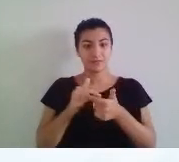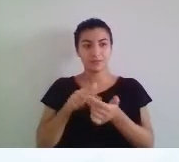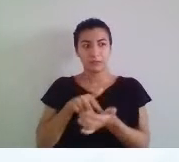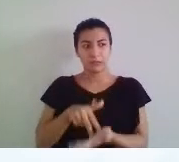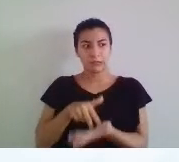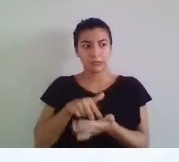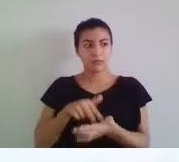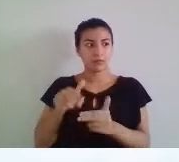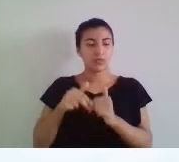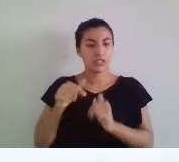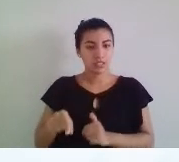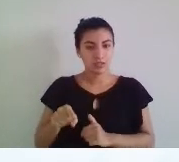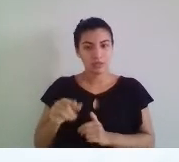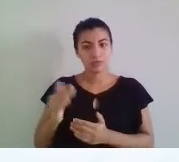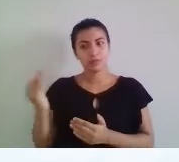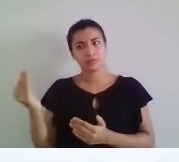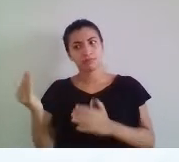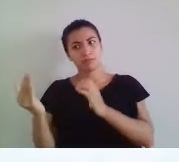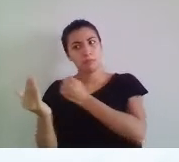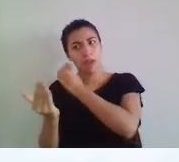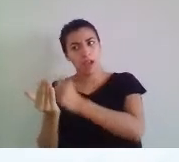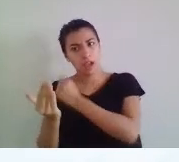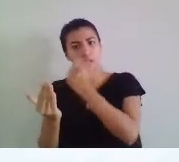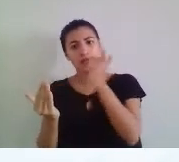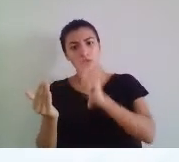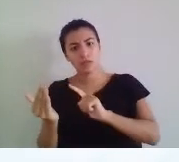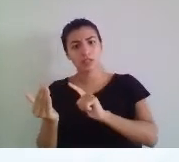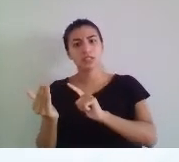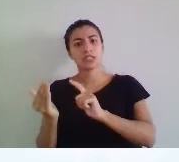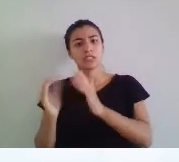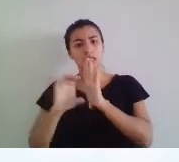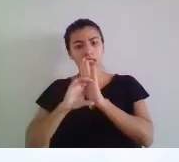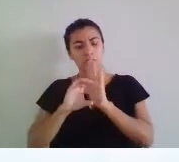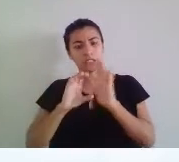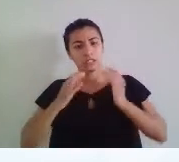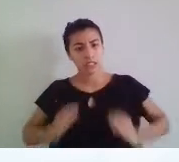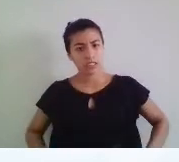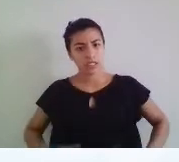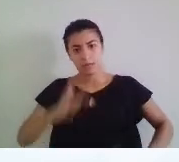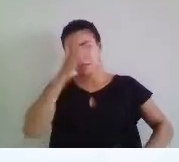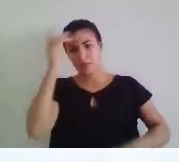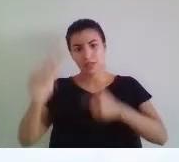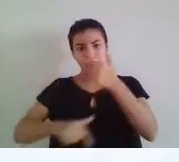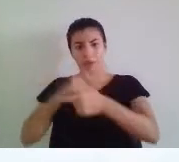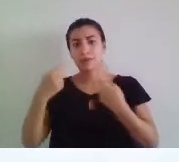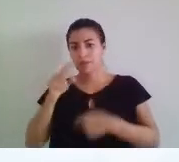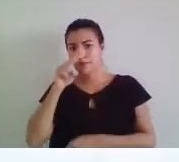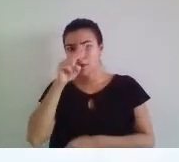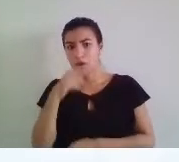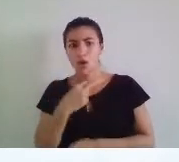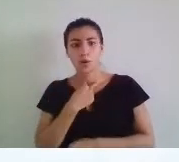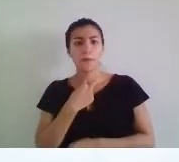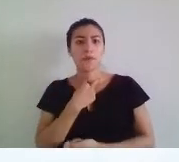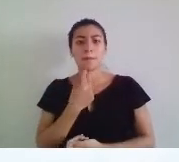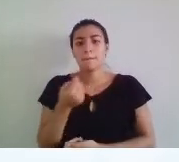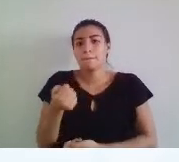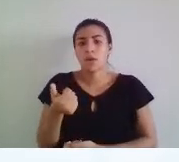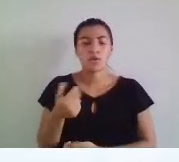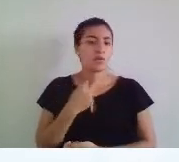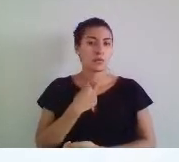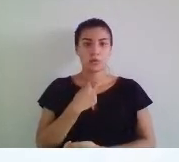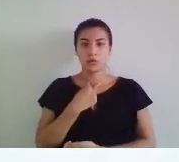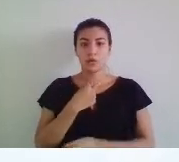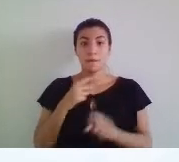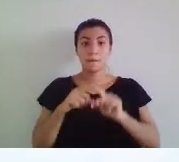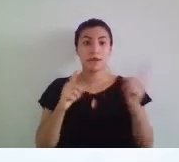ele é fundamental para garantir dignidade, cidadania à classe trabalhadora, não temos dúvida disso. Ele tem que ser forte, não pode ser precário, não pode ser flexível.